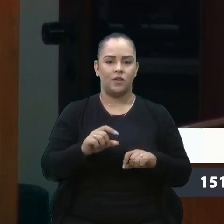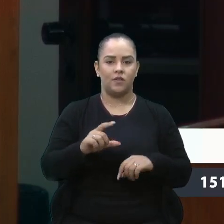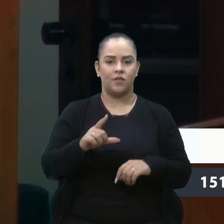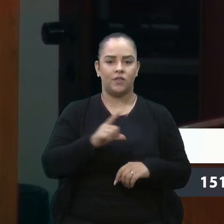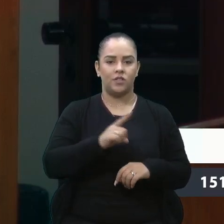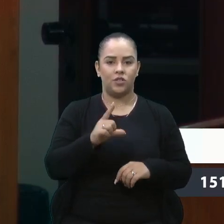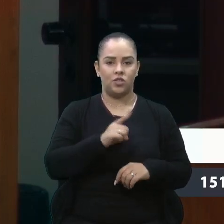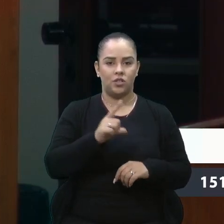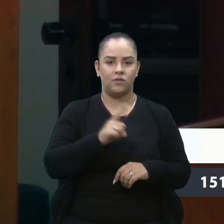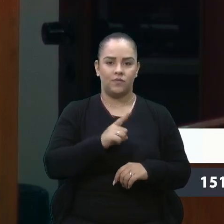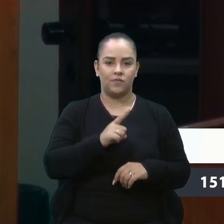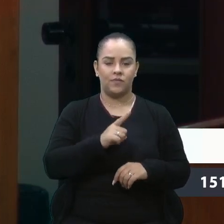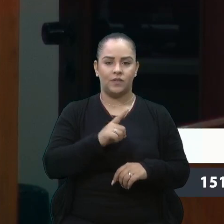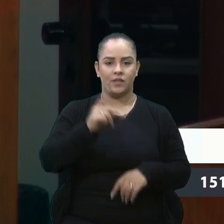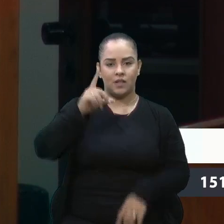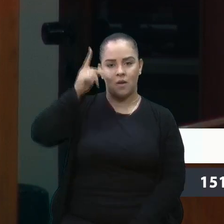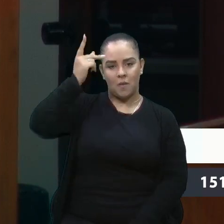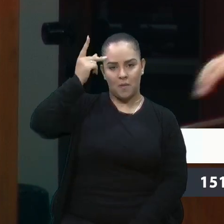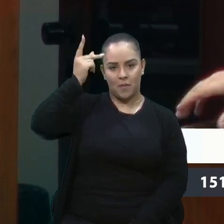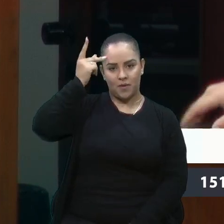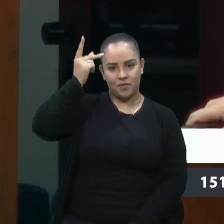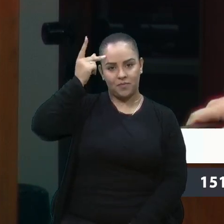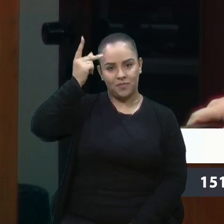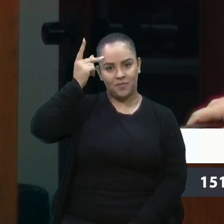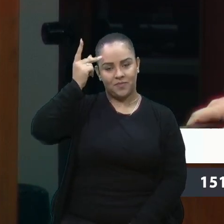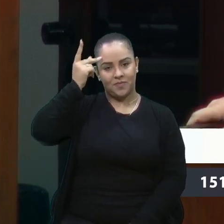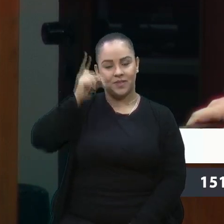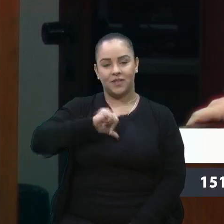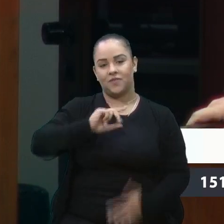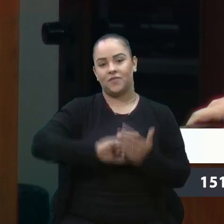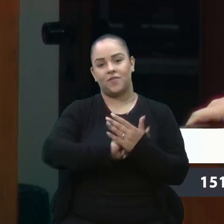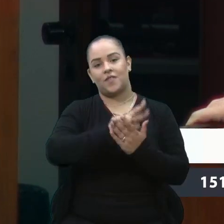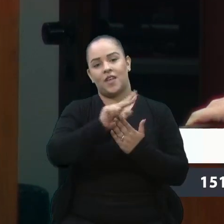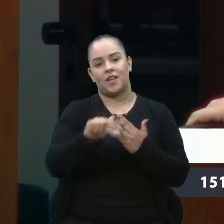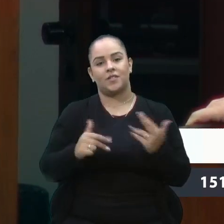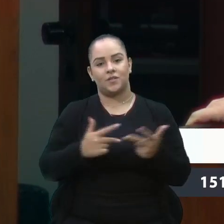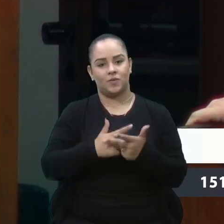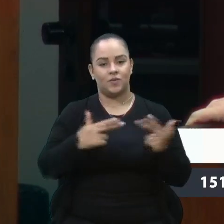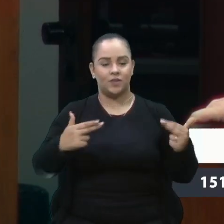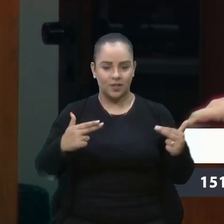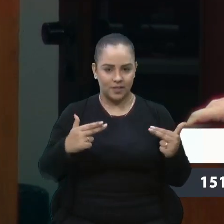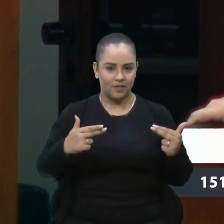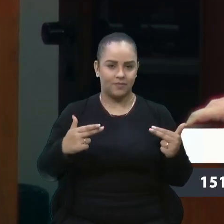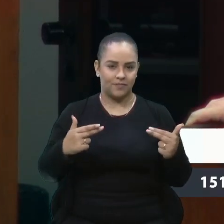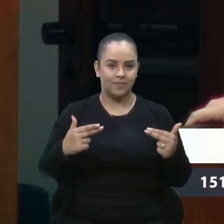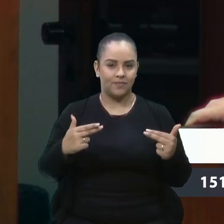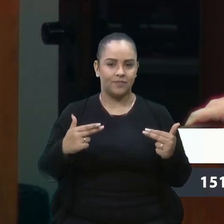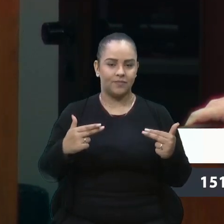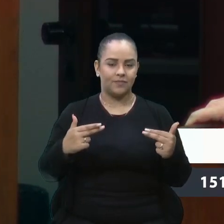São Paulo tem uma gama muito grande de possibilidades dos mais variados